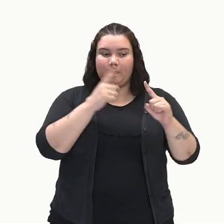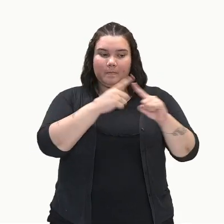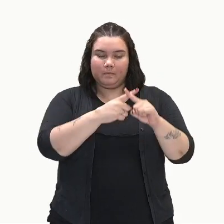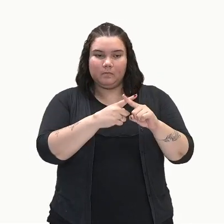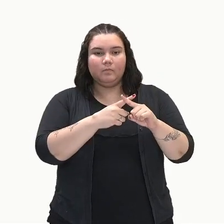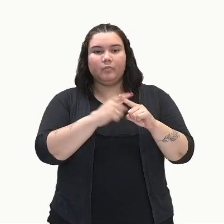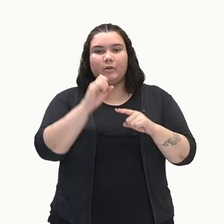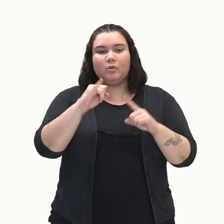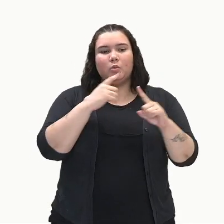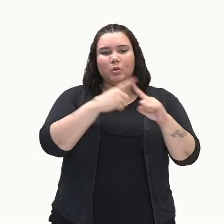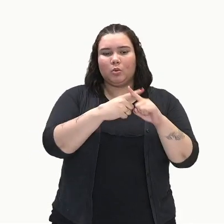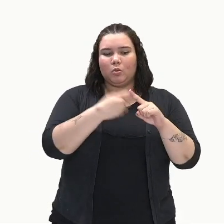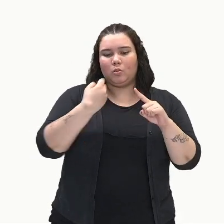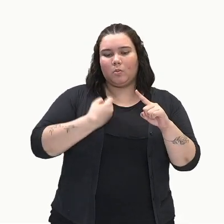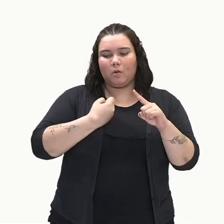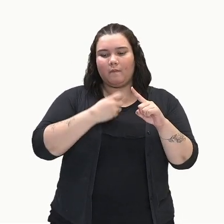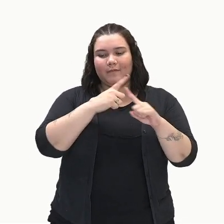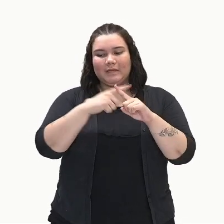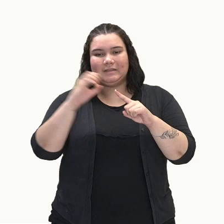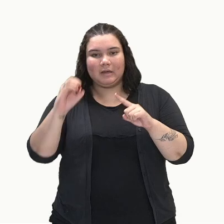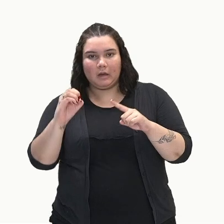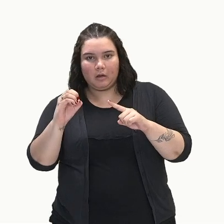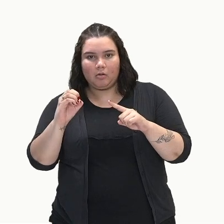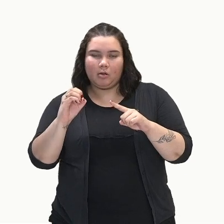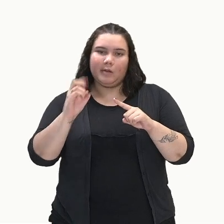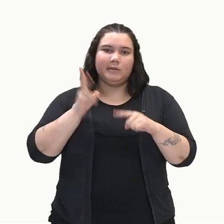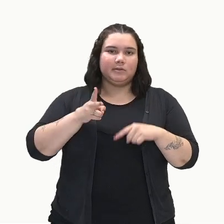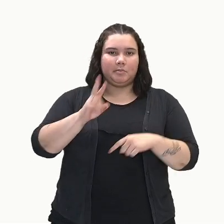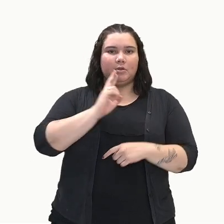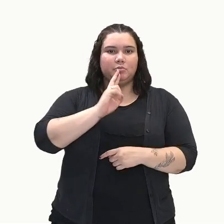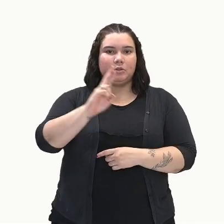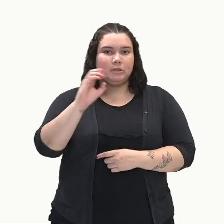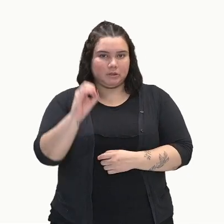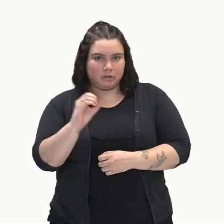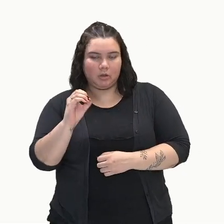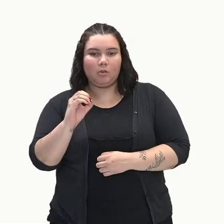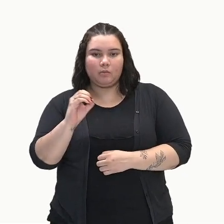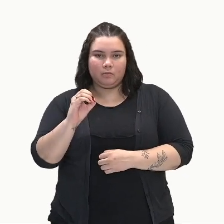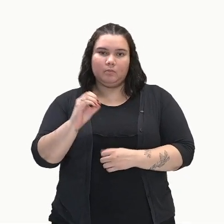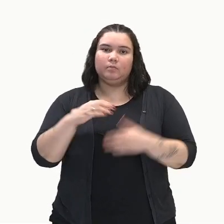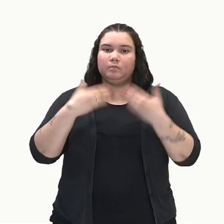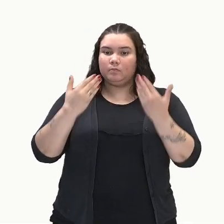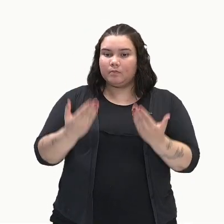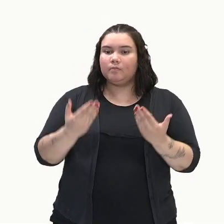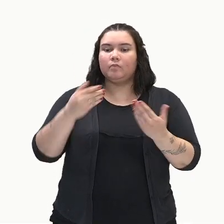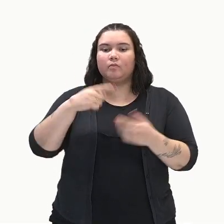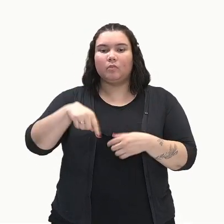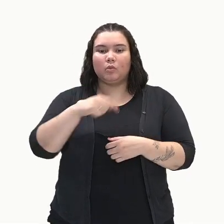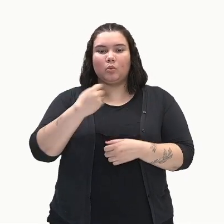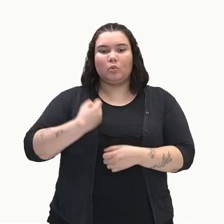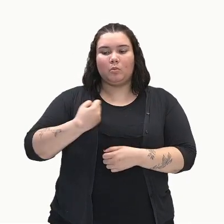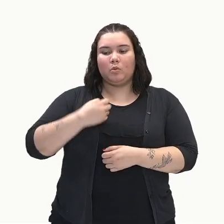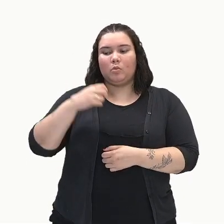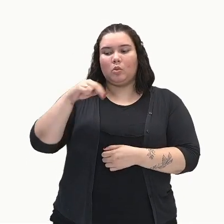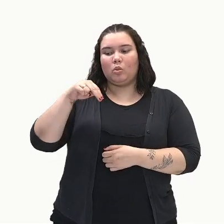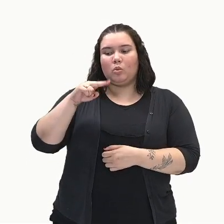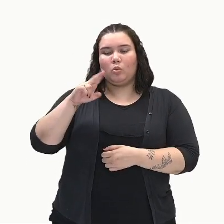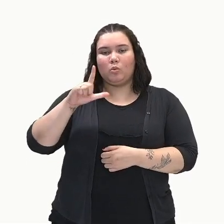gente multiplica qualquer valor por zero, o resultado sempre vai ser zero, tá? Então, esses valores não podem ser nulos.